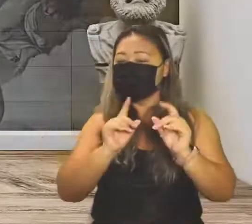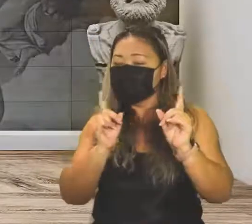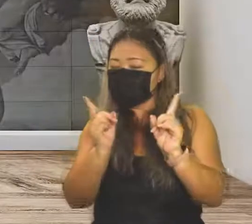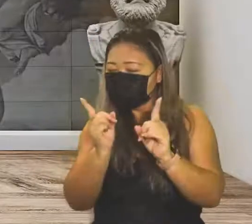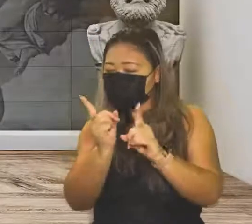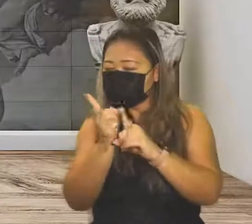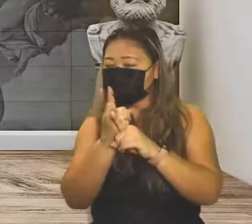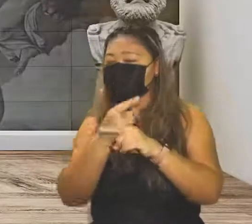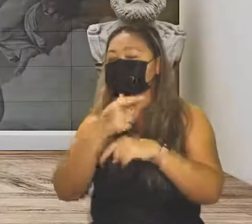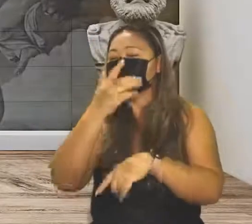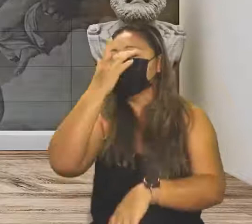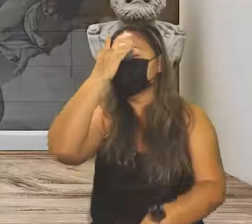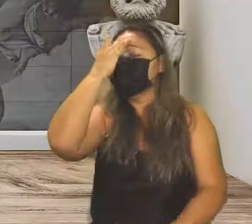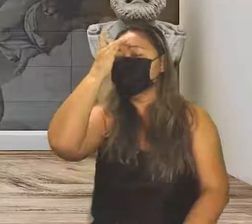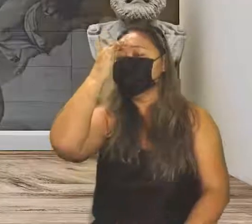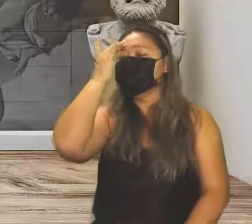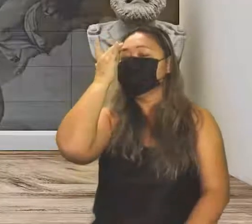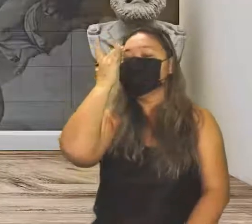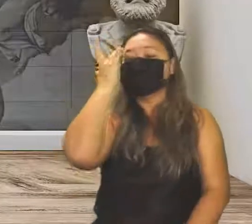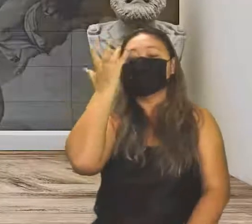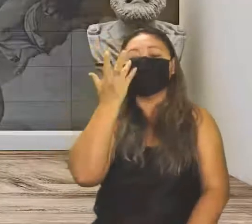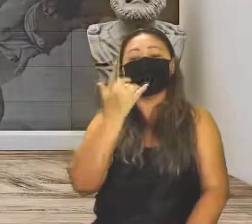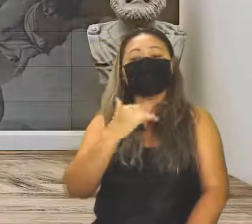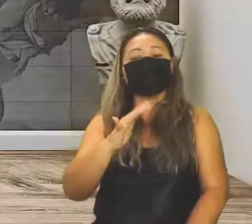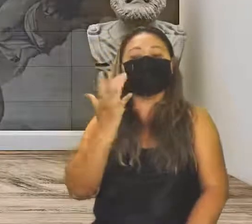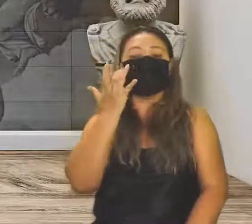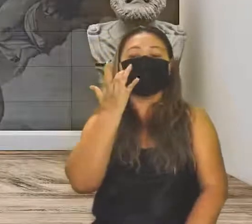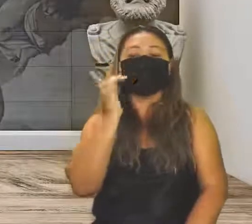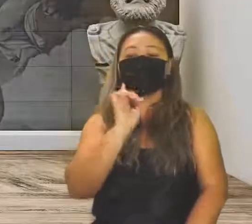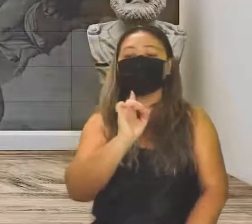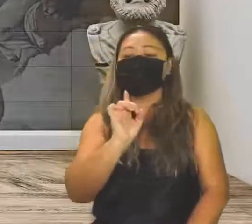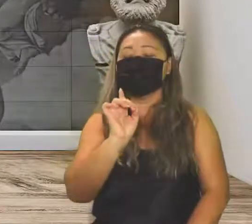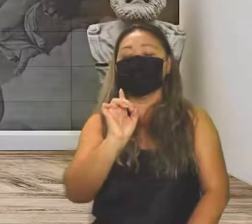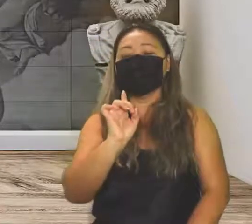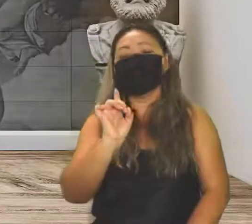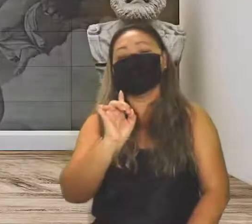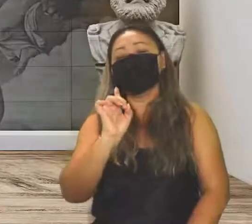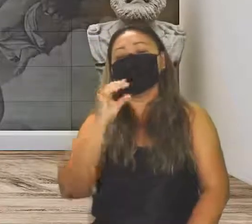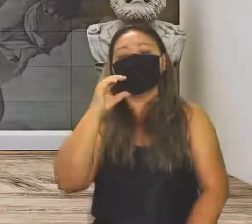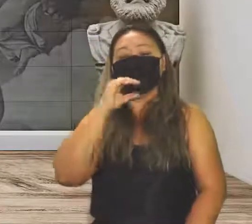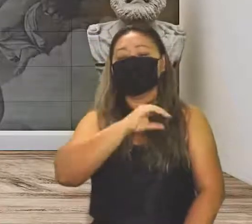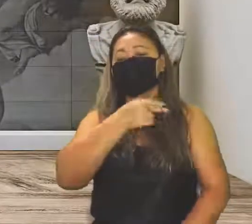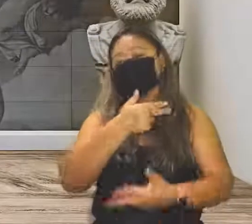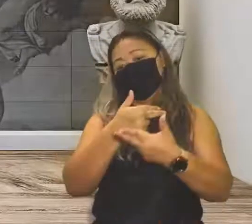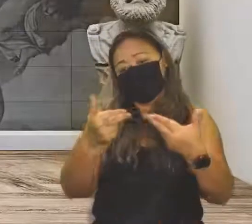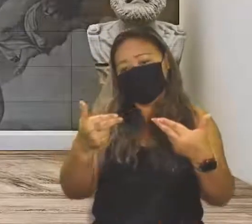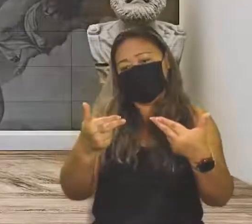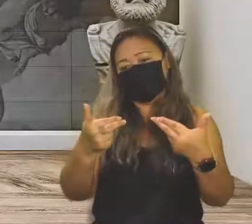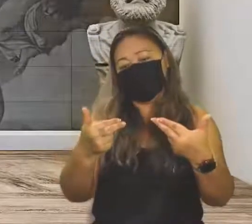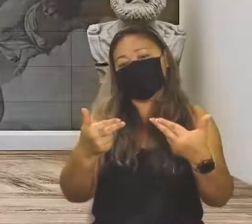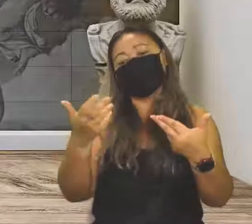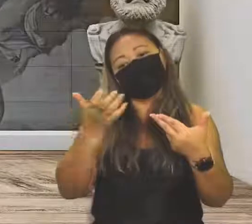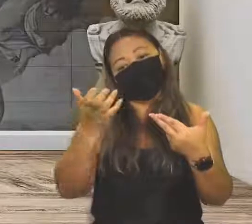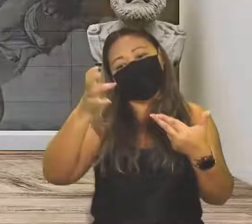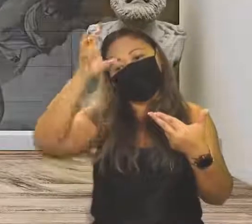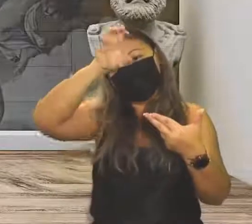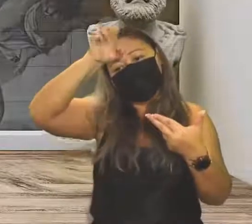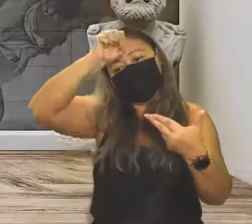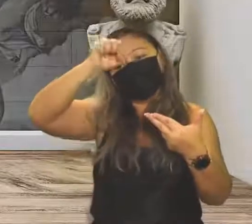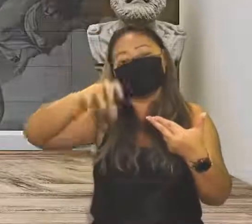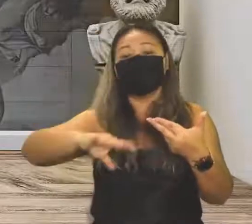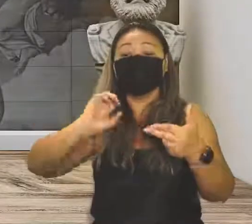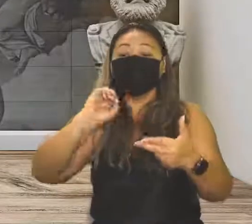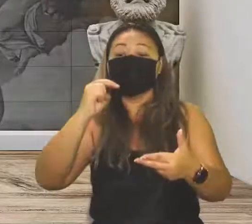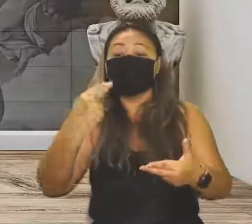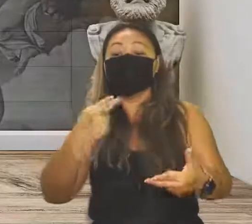a pessoa. A criança não sabe que ele está quente, não tem a noção de calor, etc. Mas ela quer aprender.